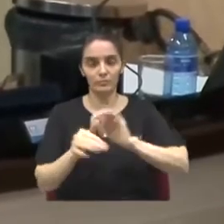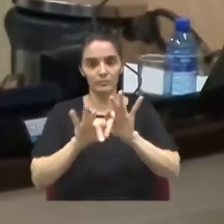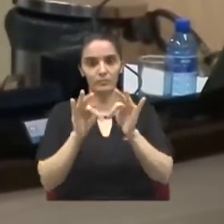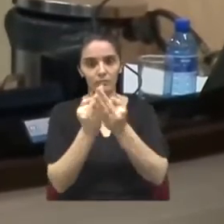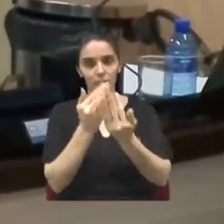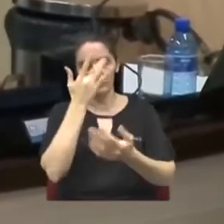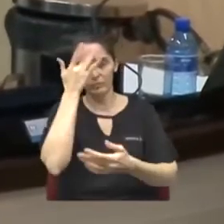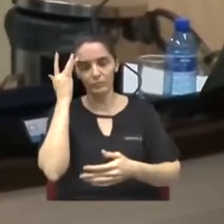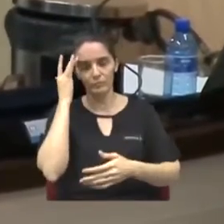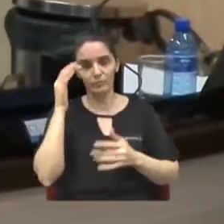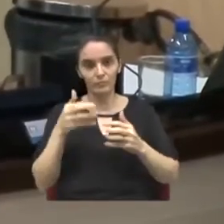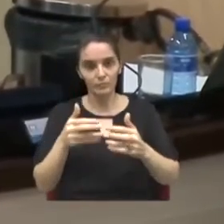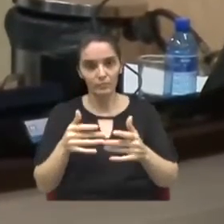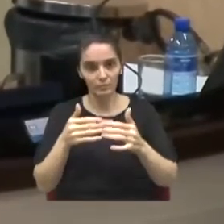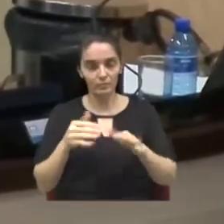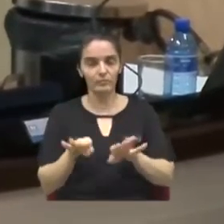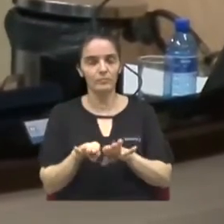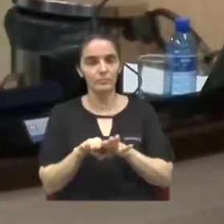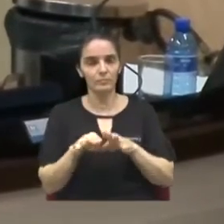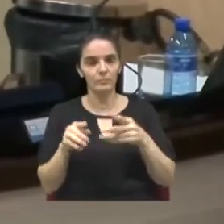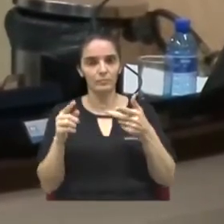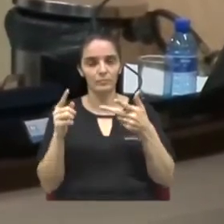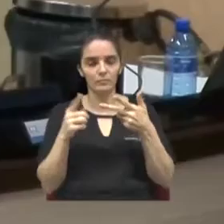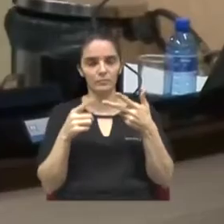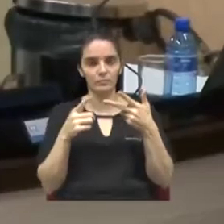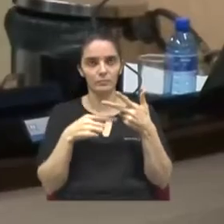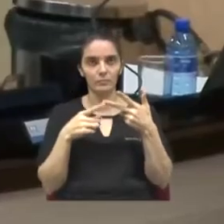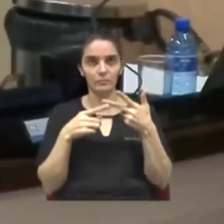autistas e autistas. E também